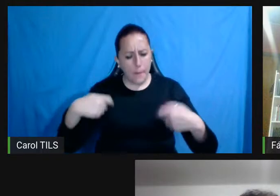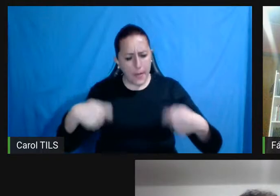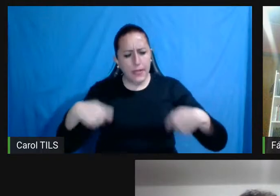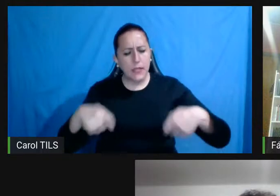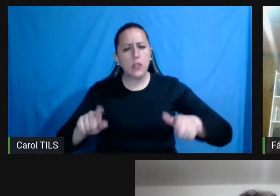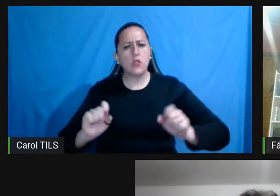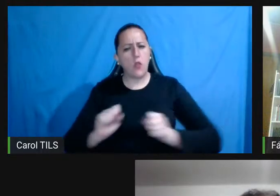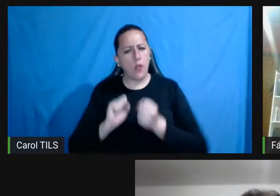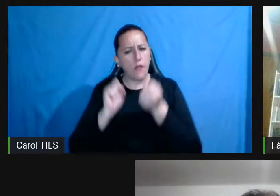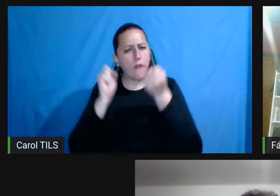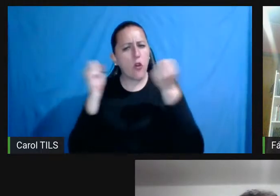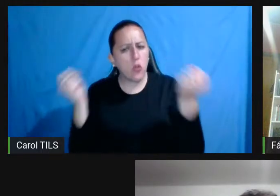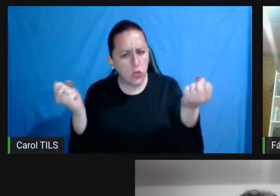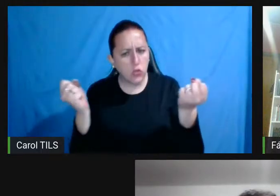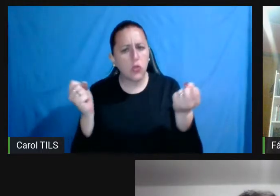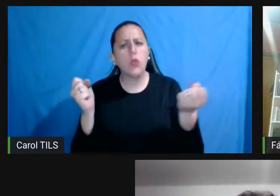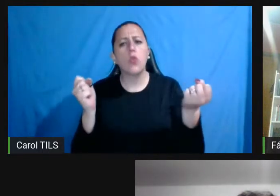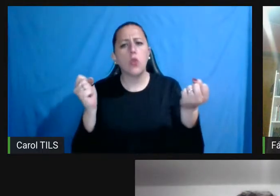ele